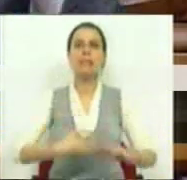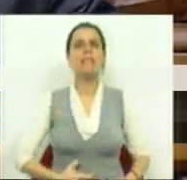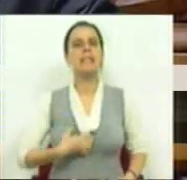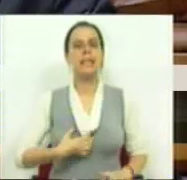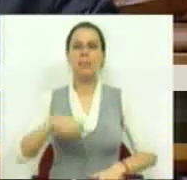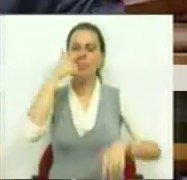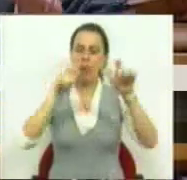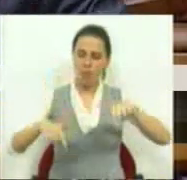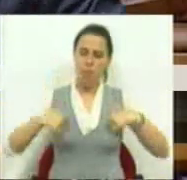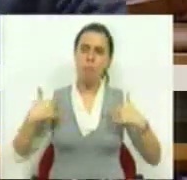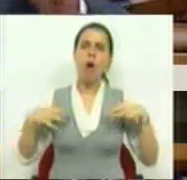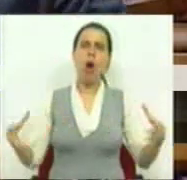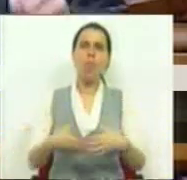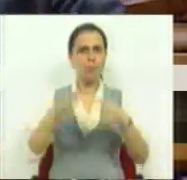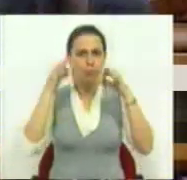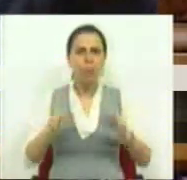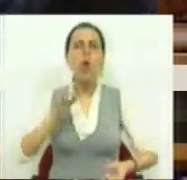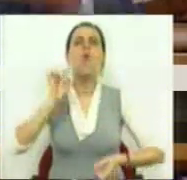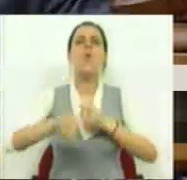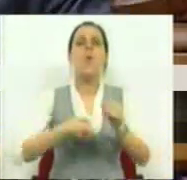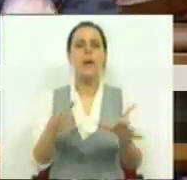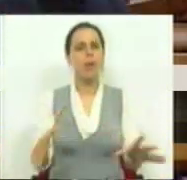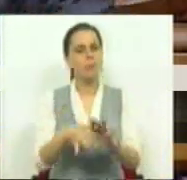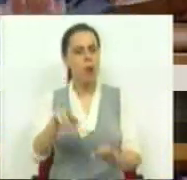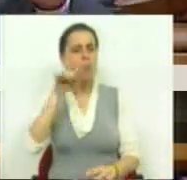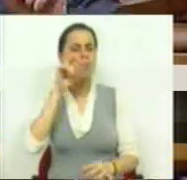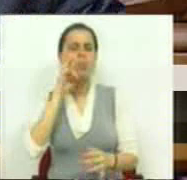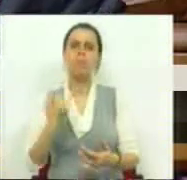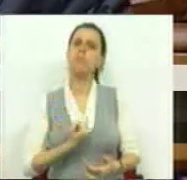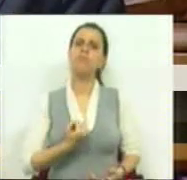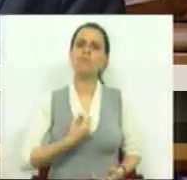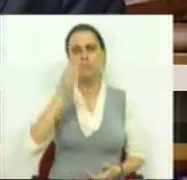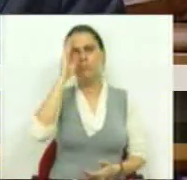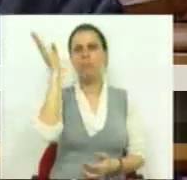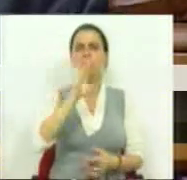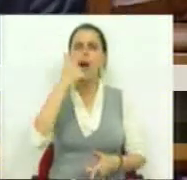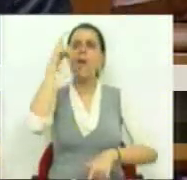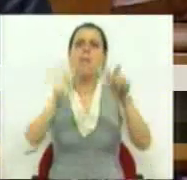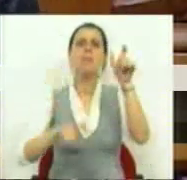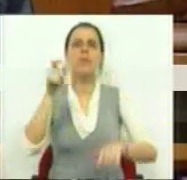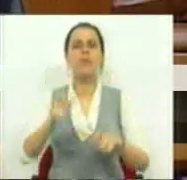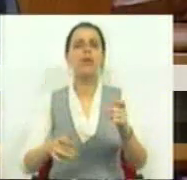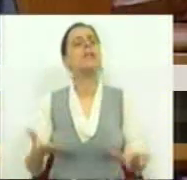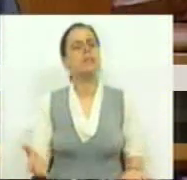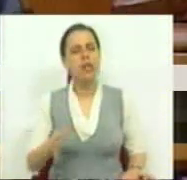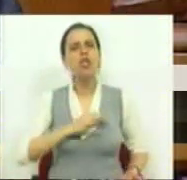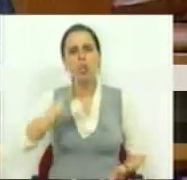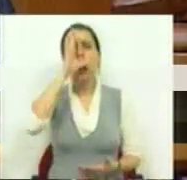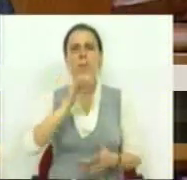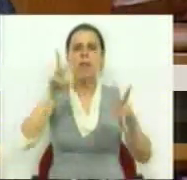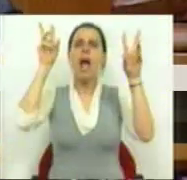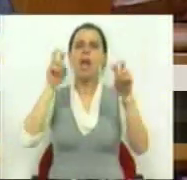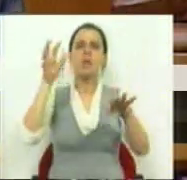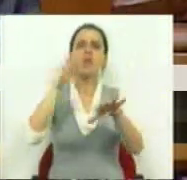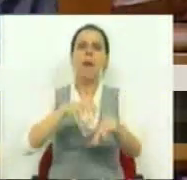sentimentos populares, daquilo que é a consistência identitária das populações. Sim, Sr. Ministro dos